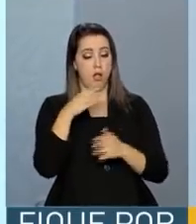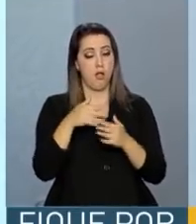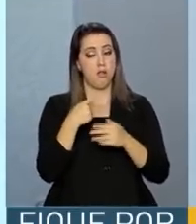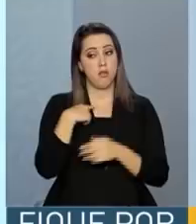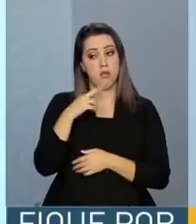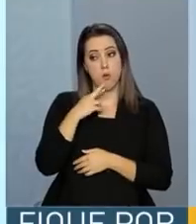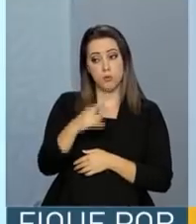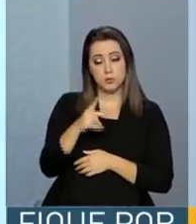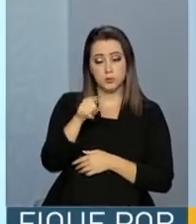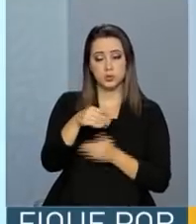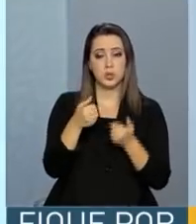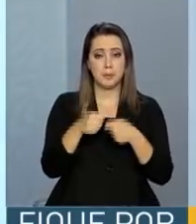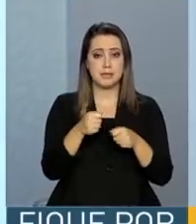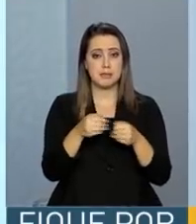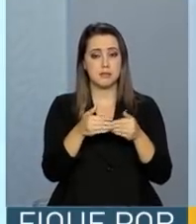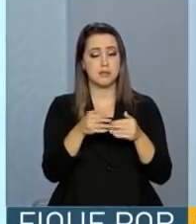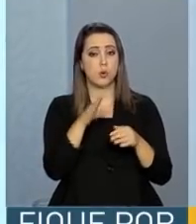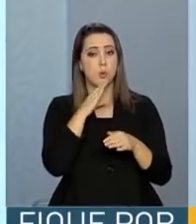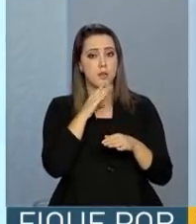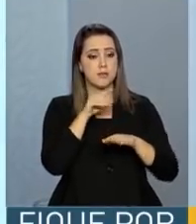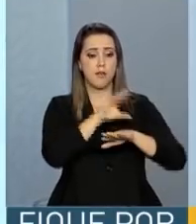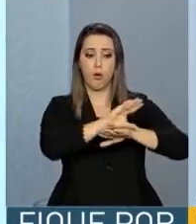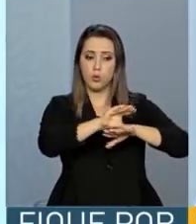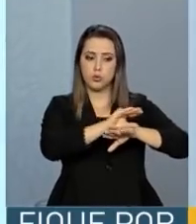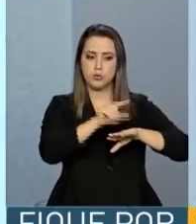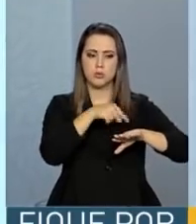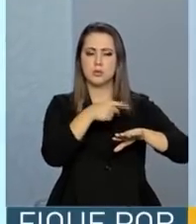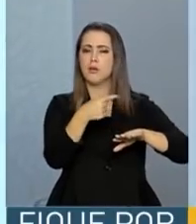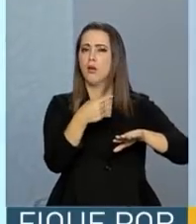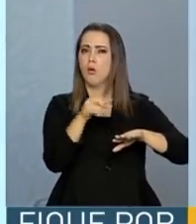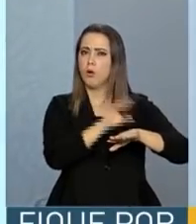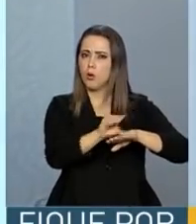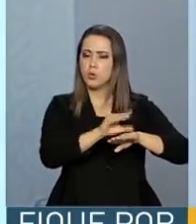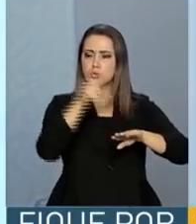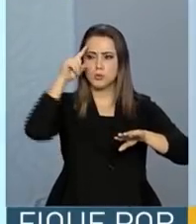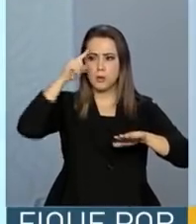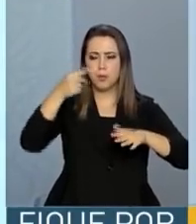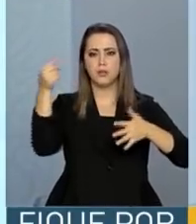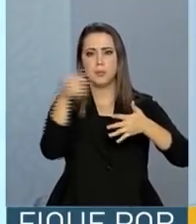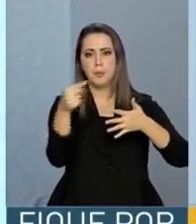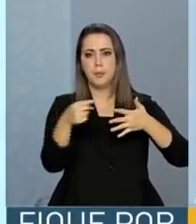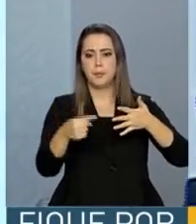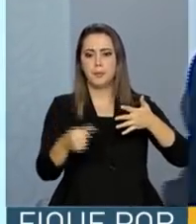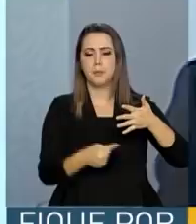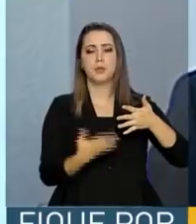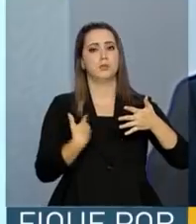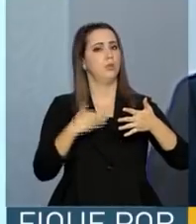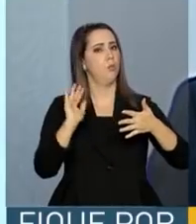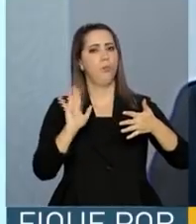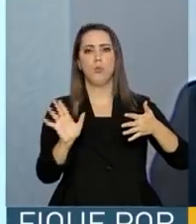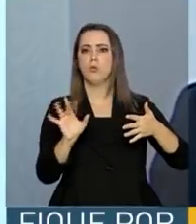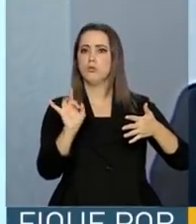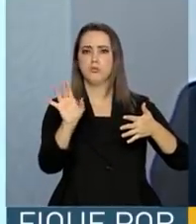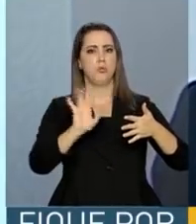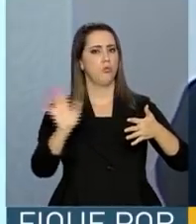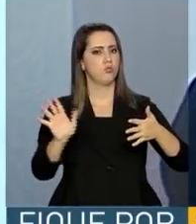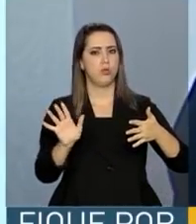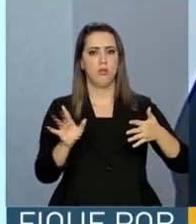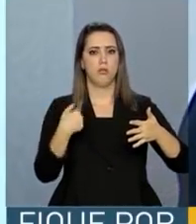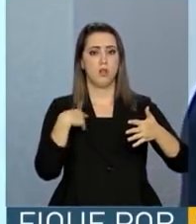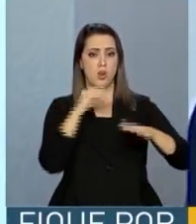pleitear não postular não redigir esses preceitos eles não estão garantidos a estão tom tranquilize-se